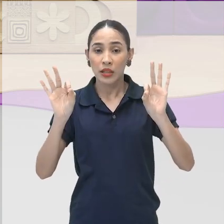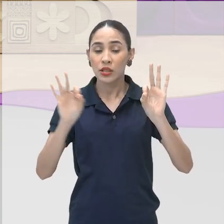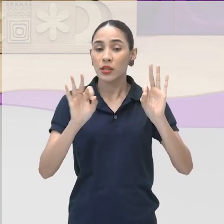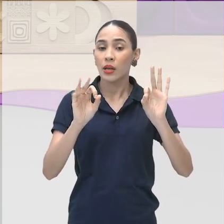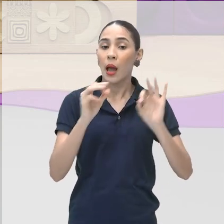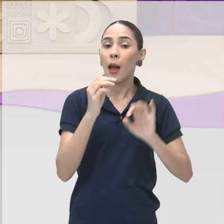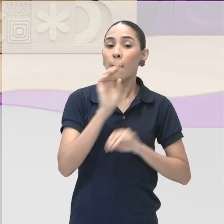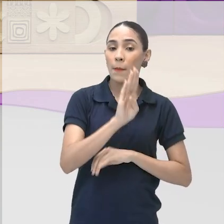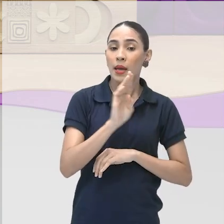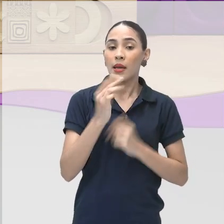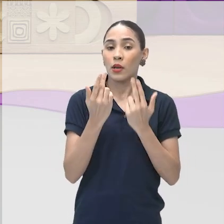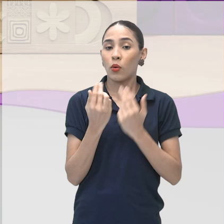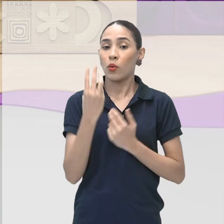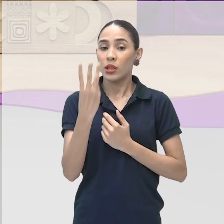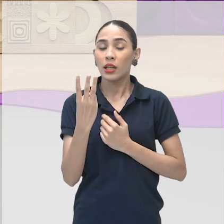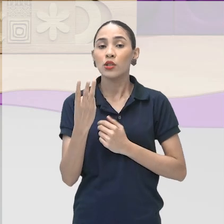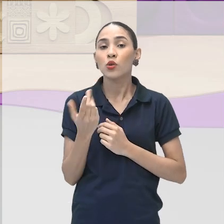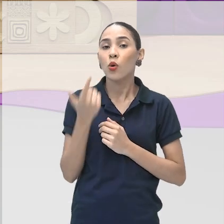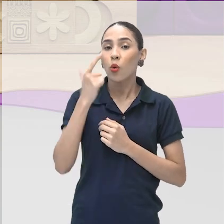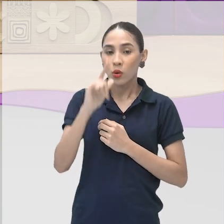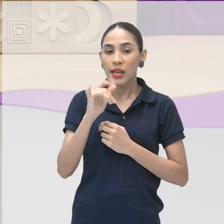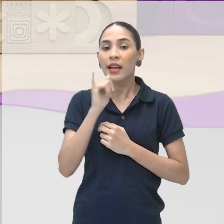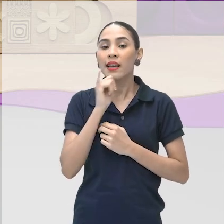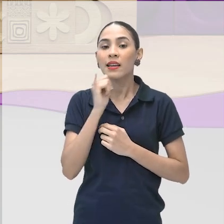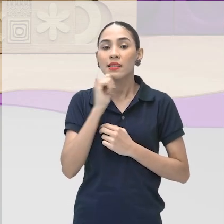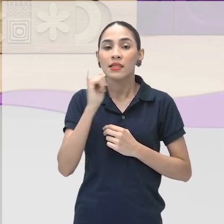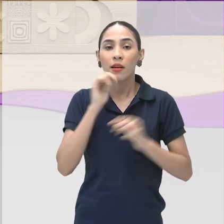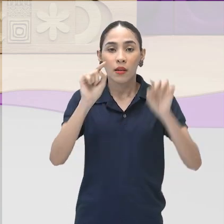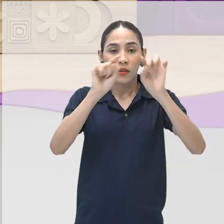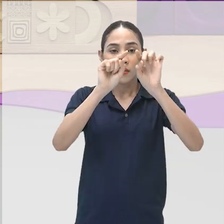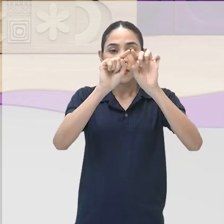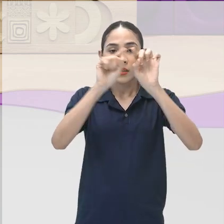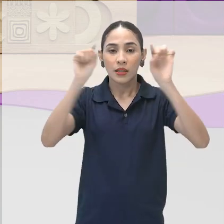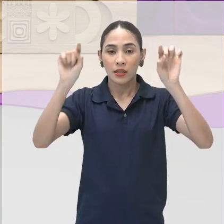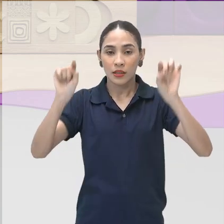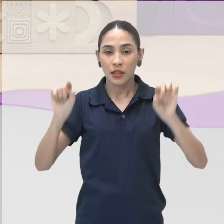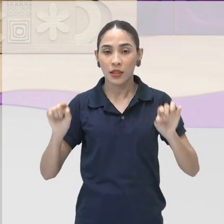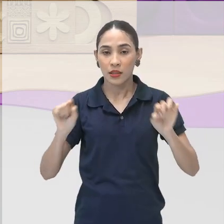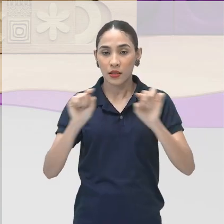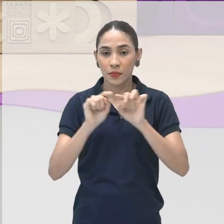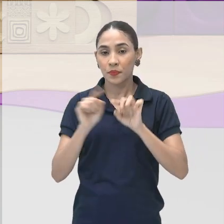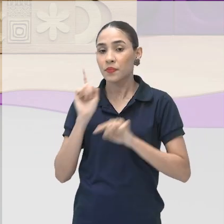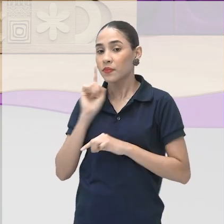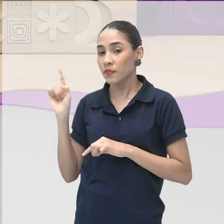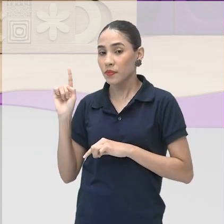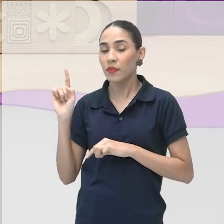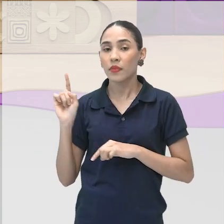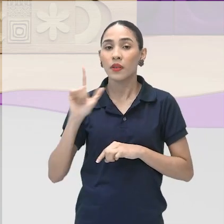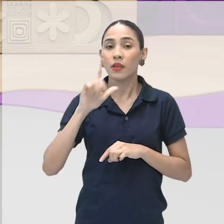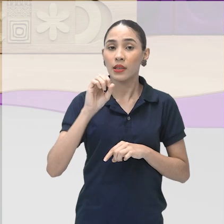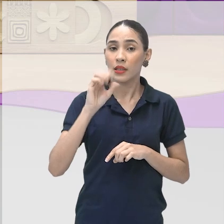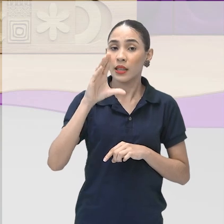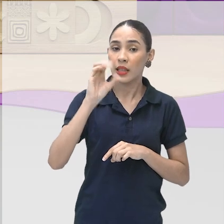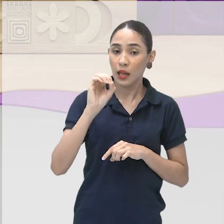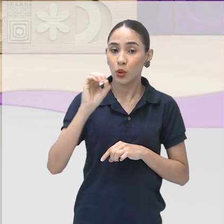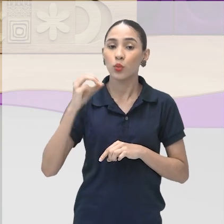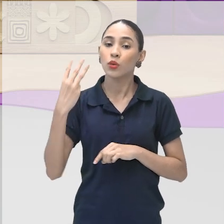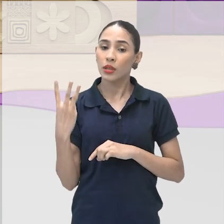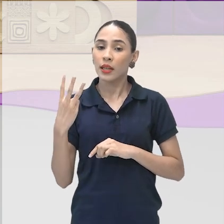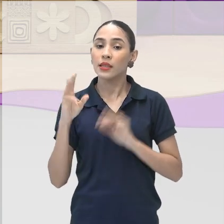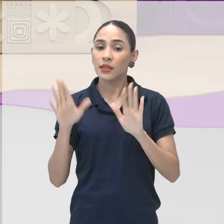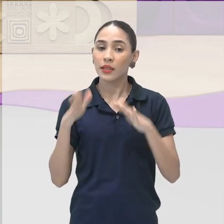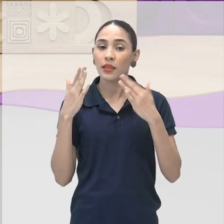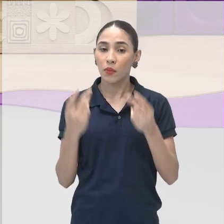gente consegue construir aqui um quadrado, olha só, um quadrado de lado 3. Então, vejam que